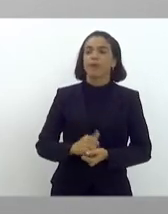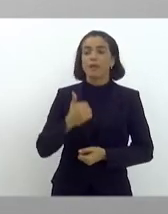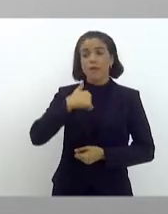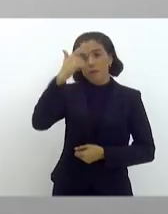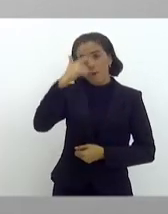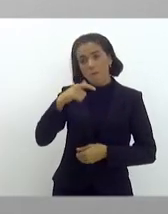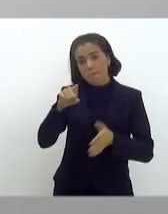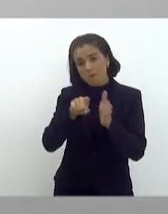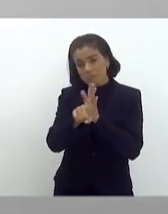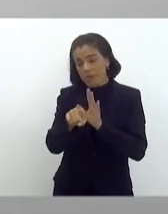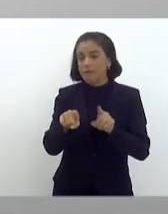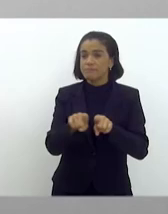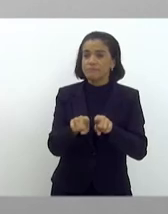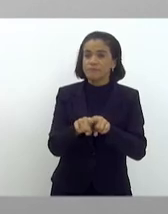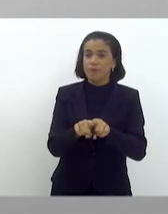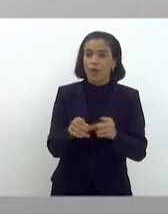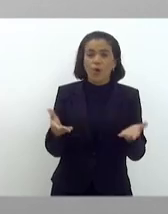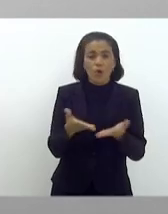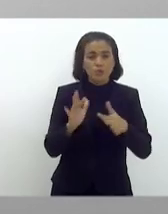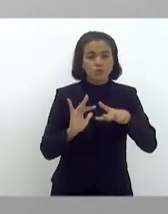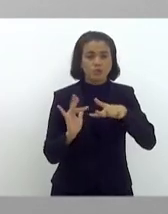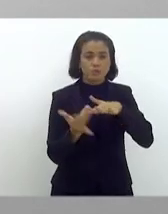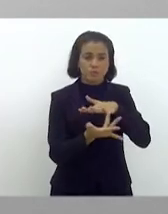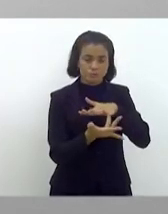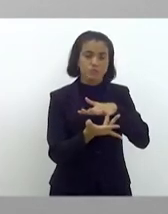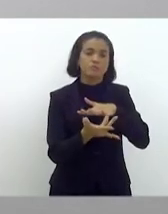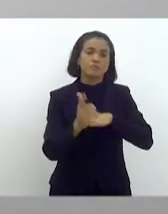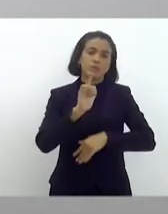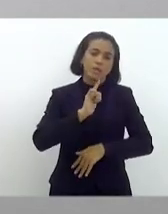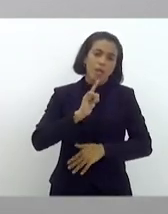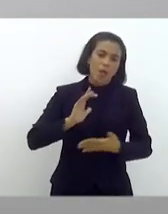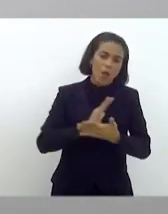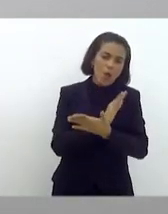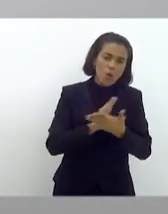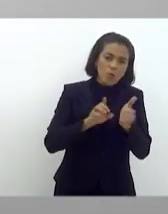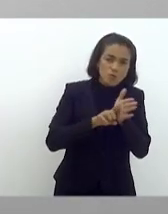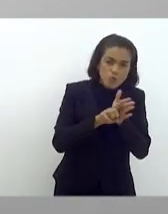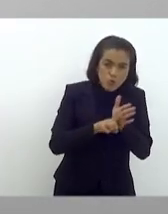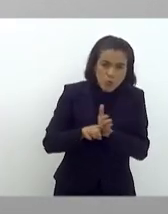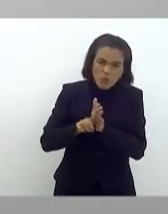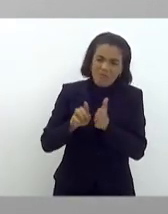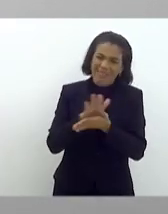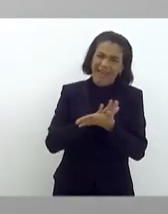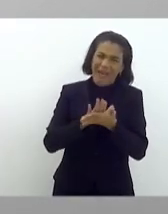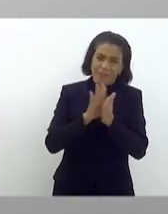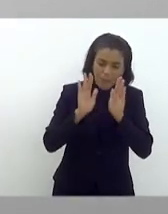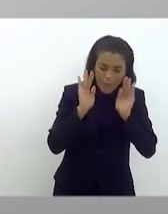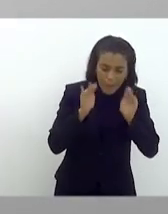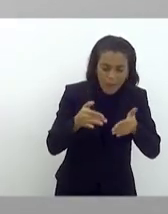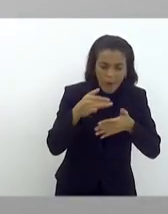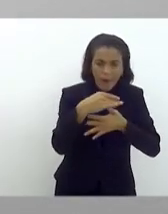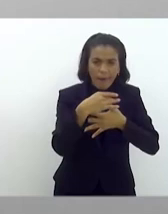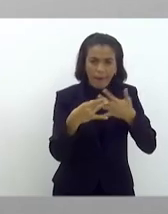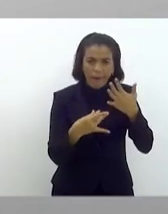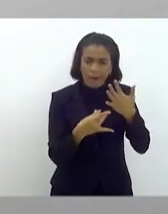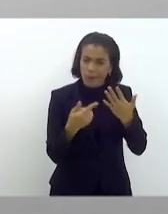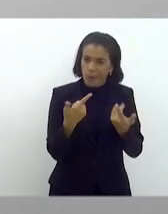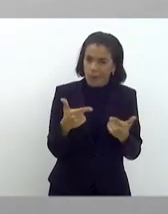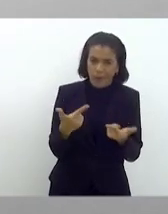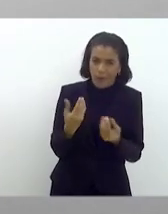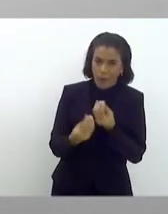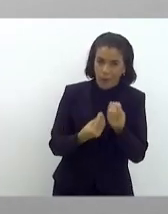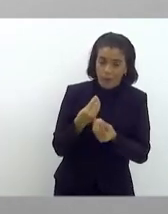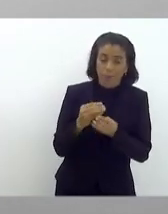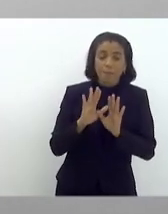queria deixar uma pergunta também hoje a rede social tem alguns estudos nada muito específico que não tem como ainda é